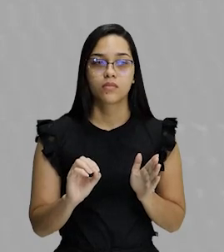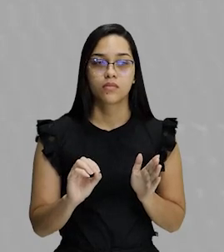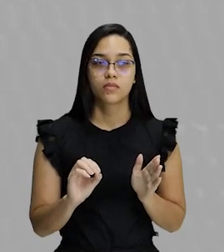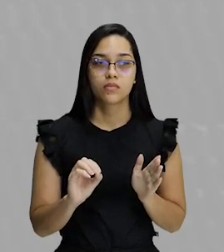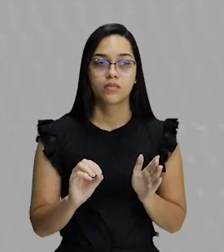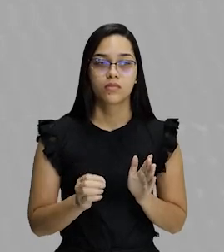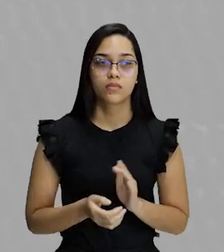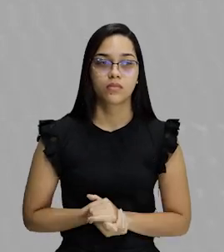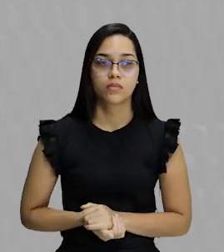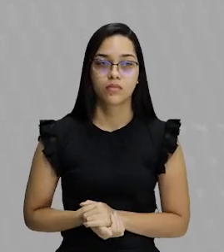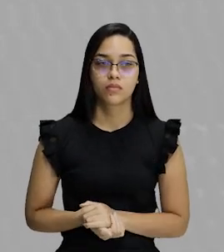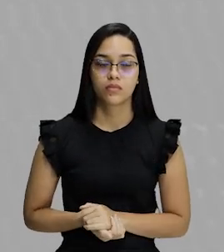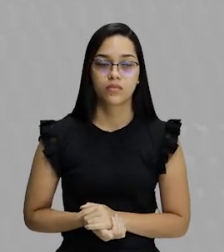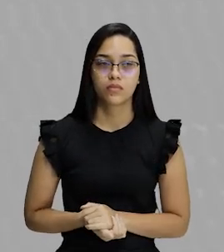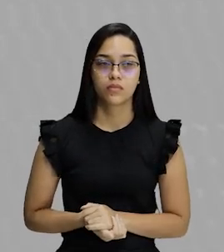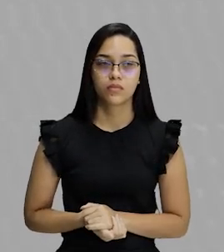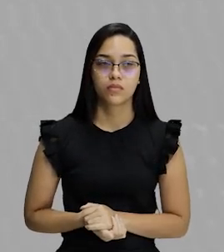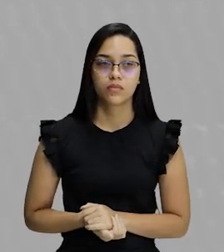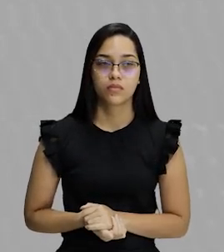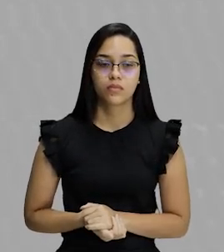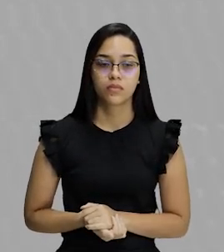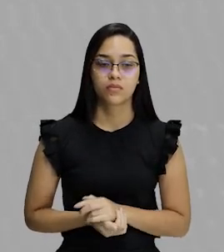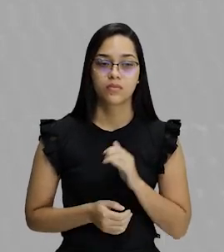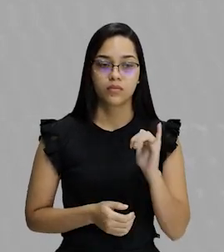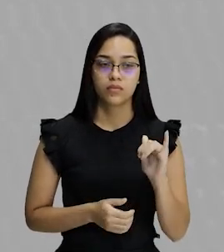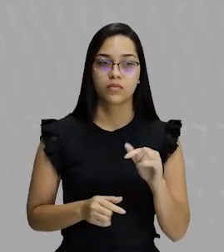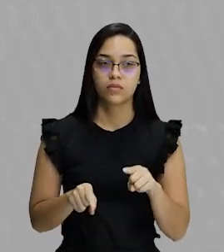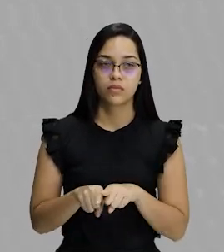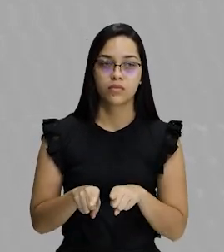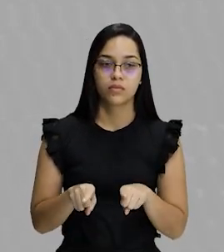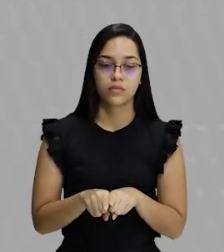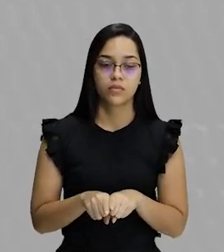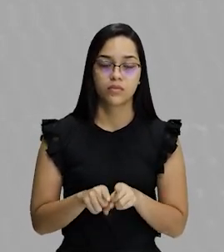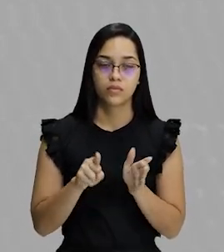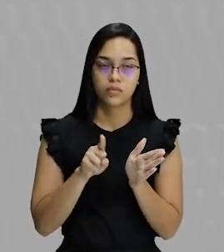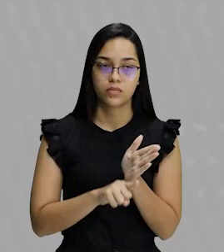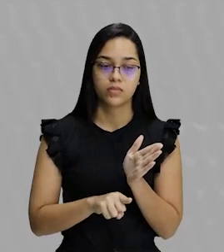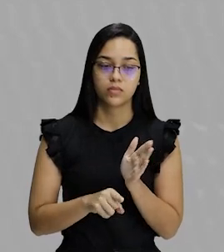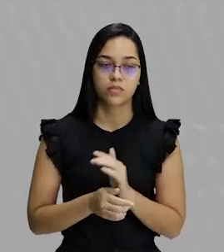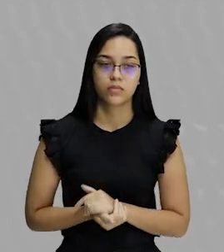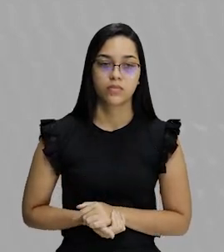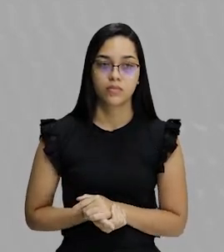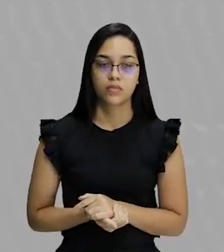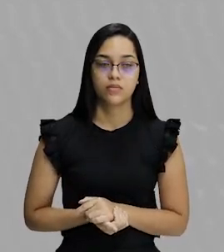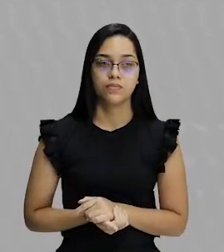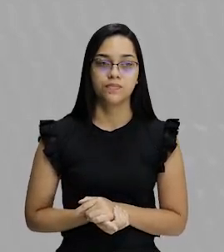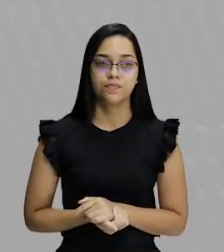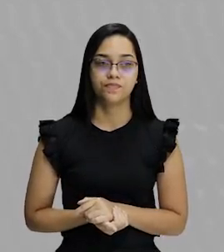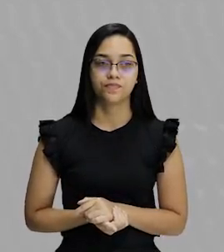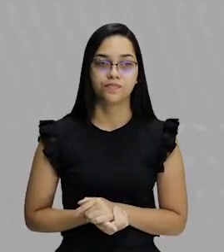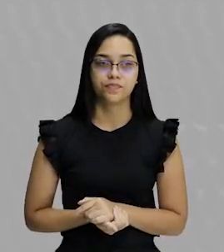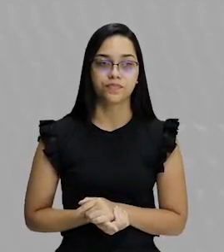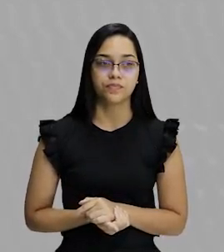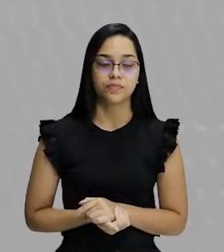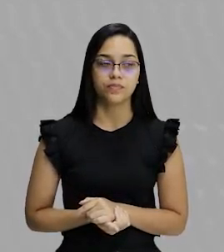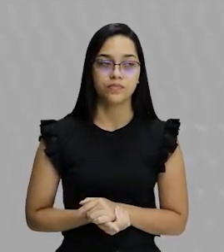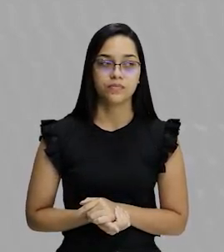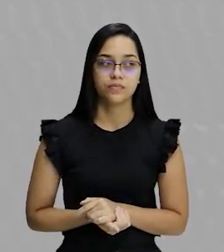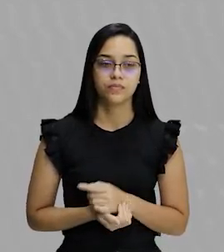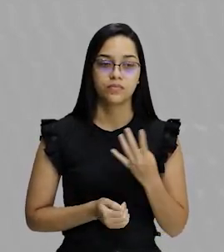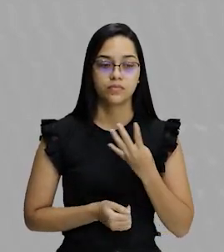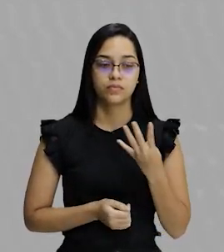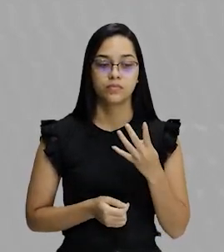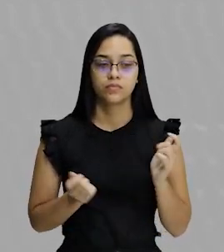x é negativo, e o y também é negativo. Ok? E a